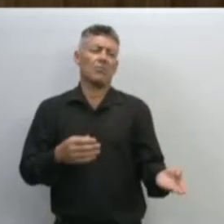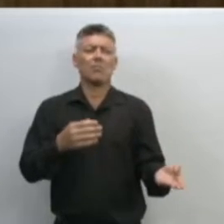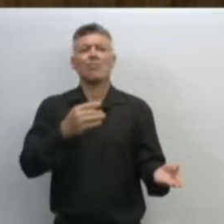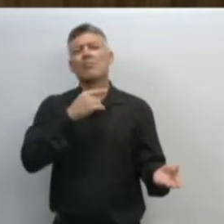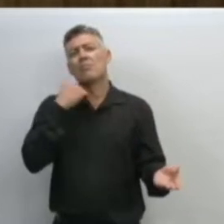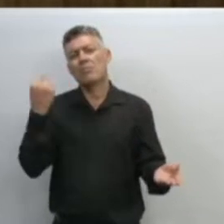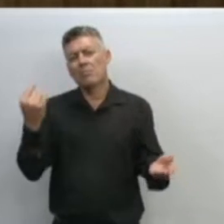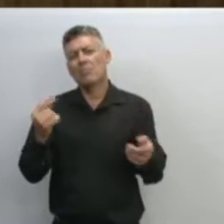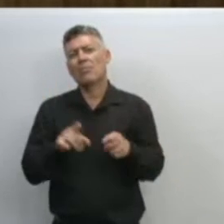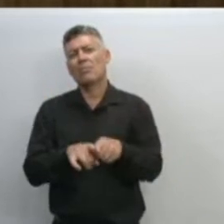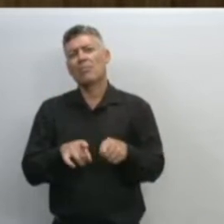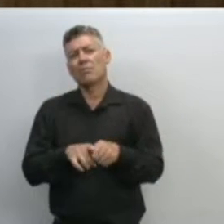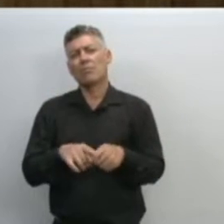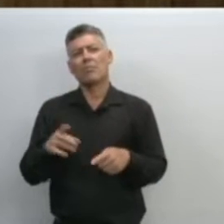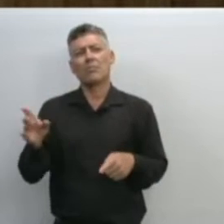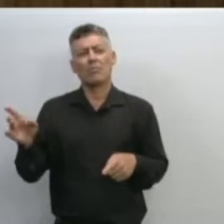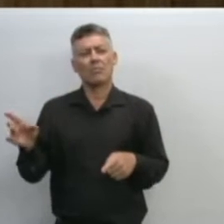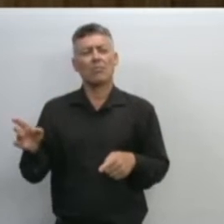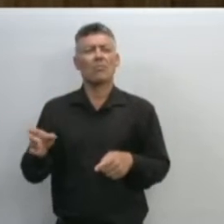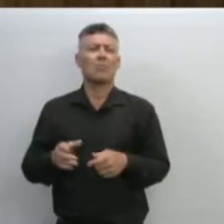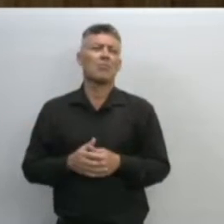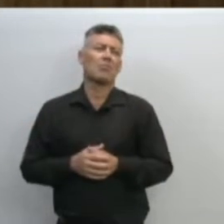humano.